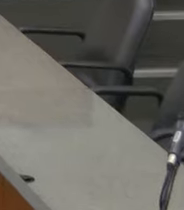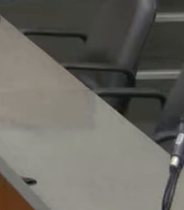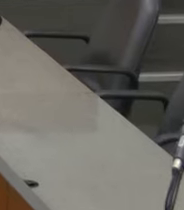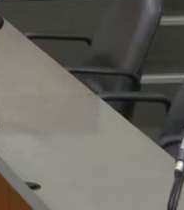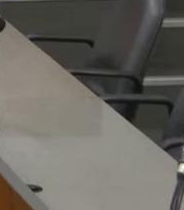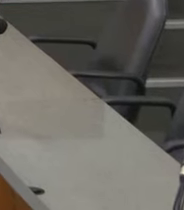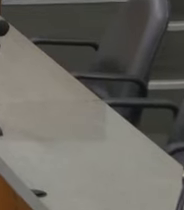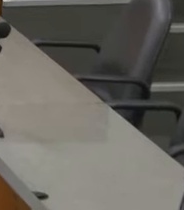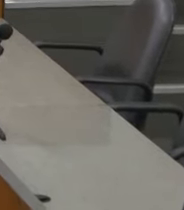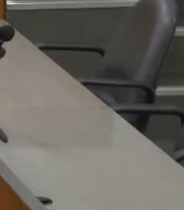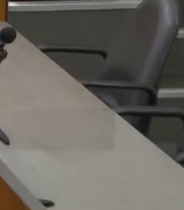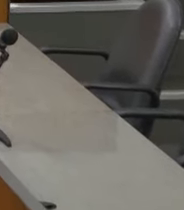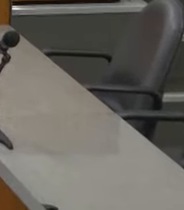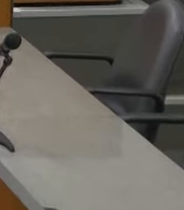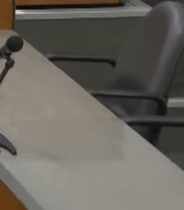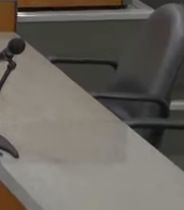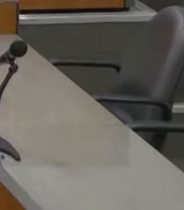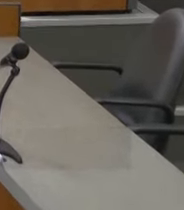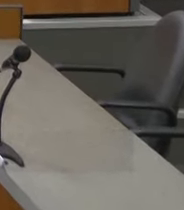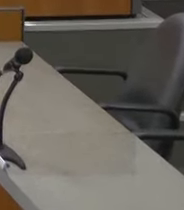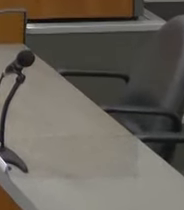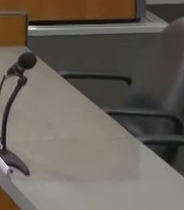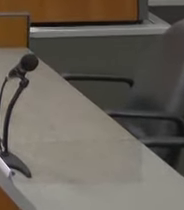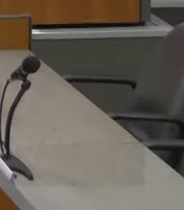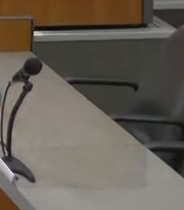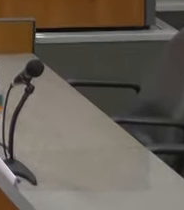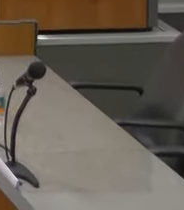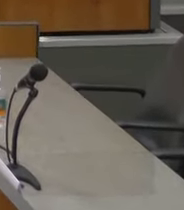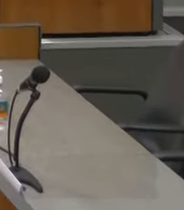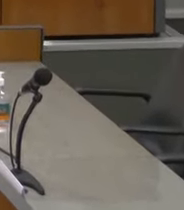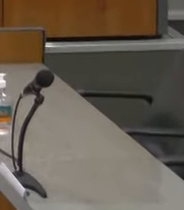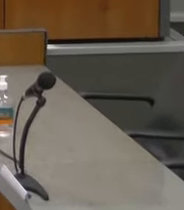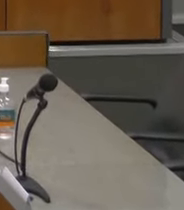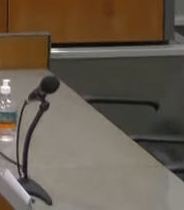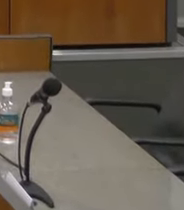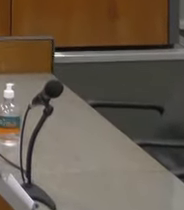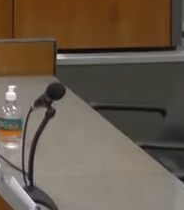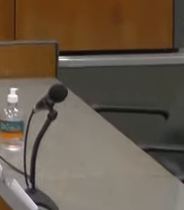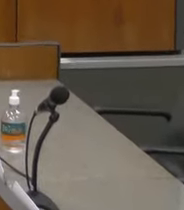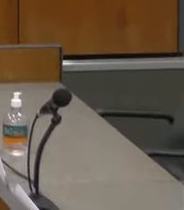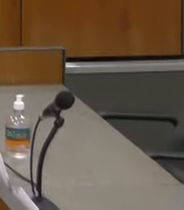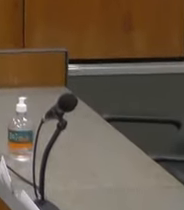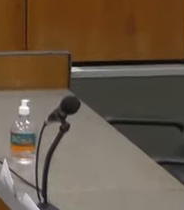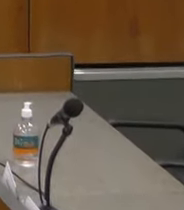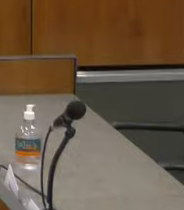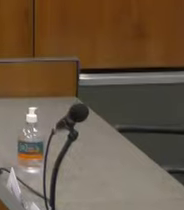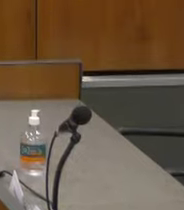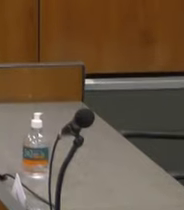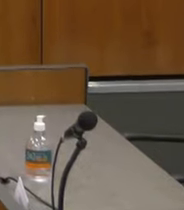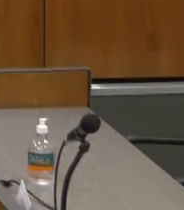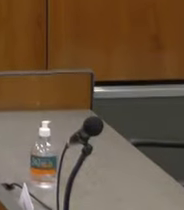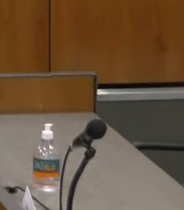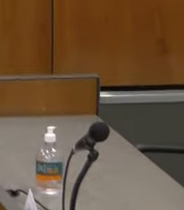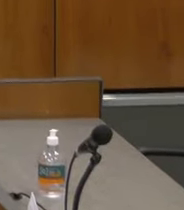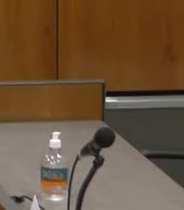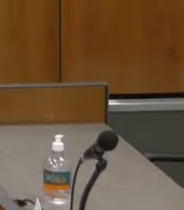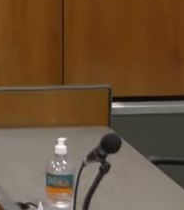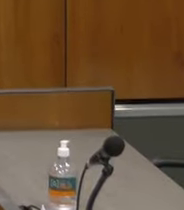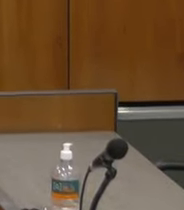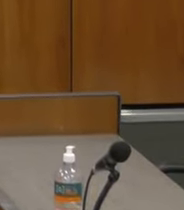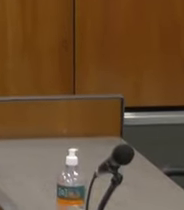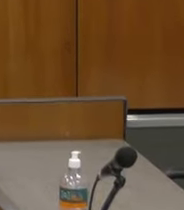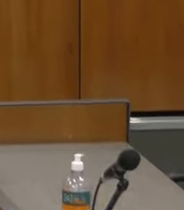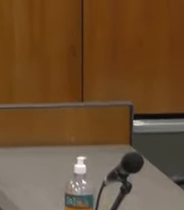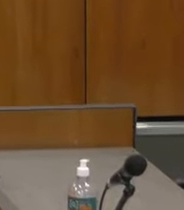informa H presidente informma que compõe a mesa este Presidente o deputado Antônio Carlos